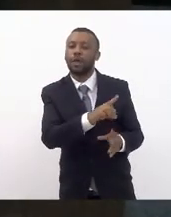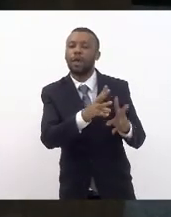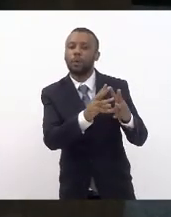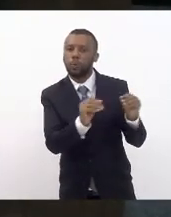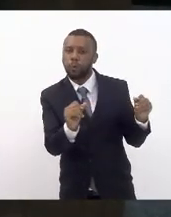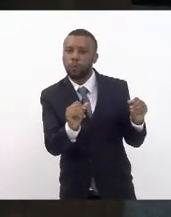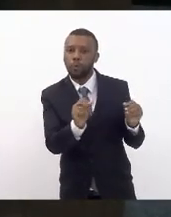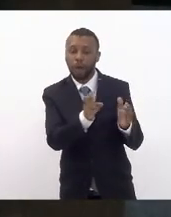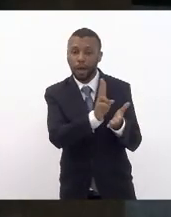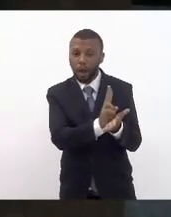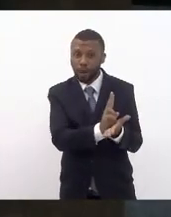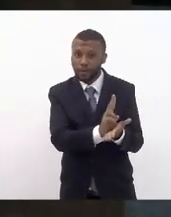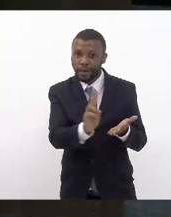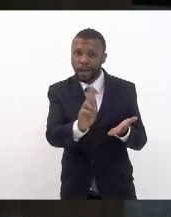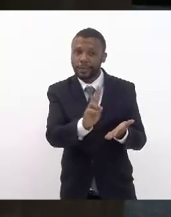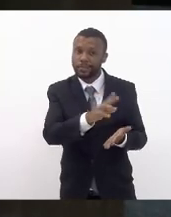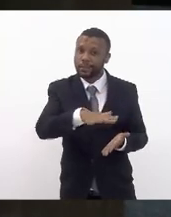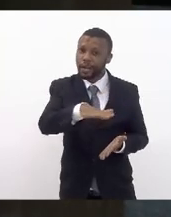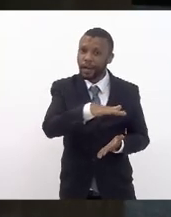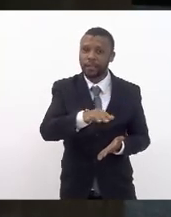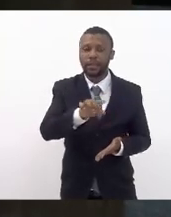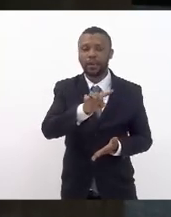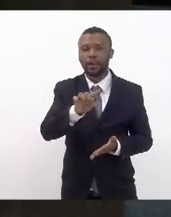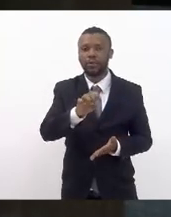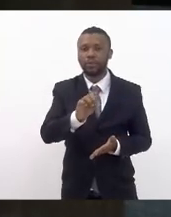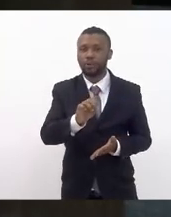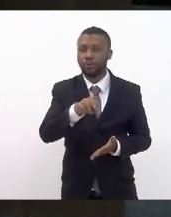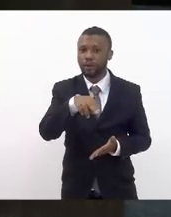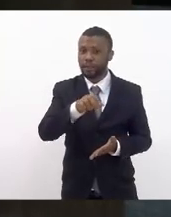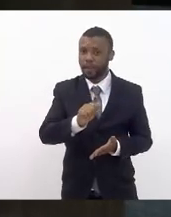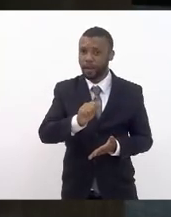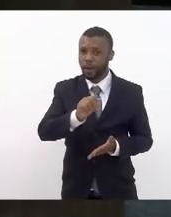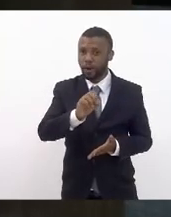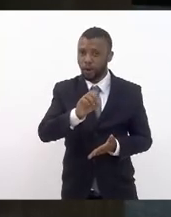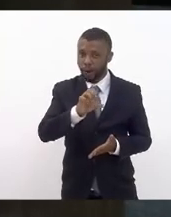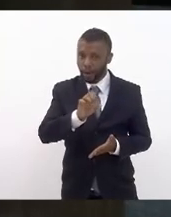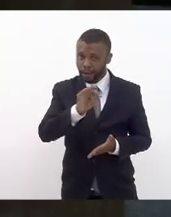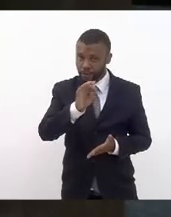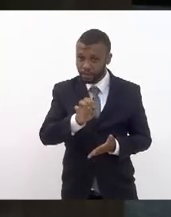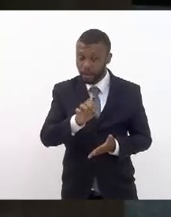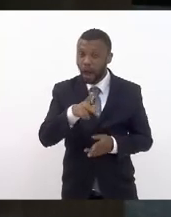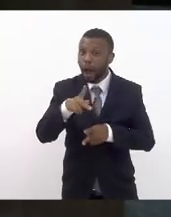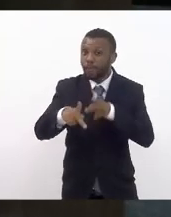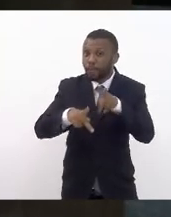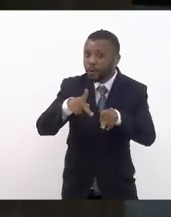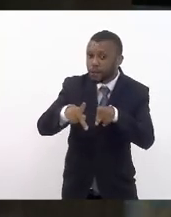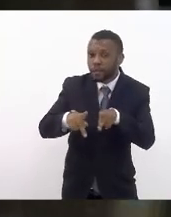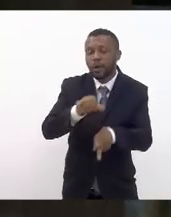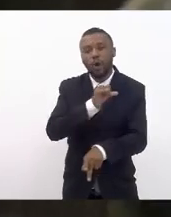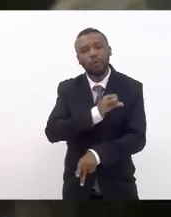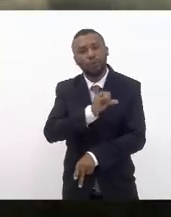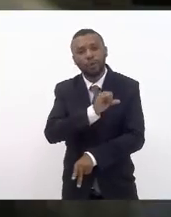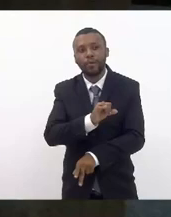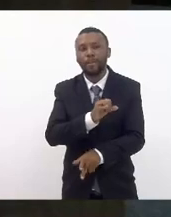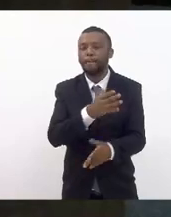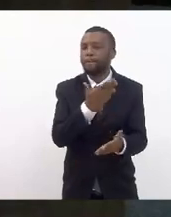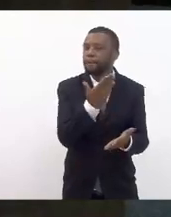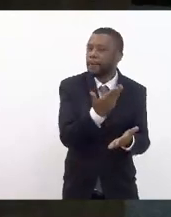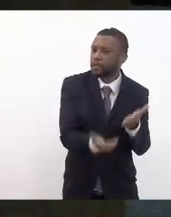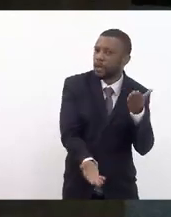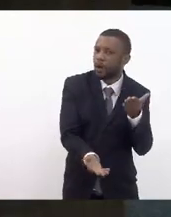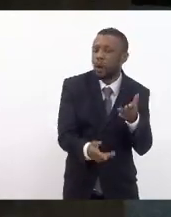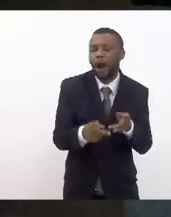a Universidade do Zona Oeste. Perdeu a população carioca, perdeu a população